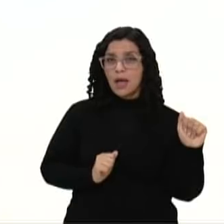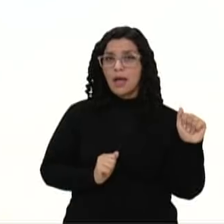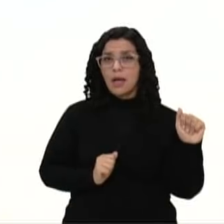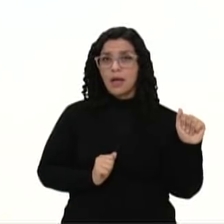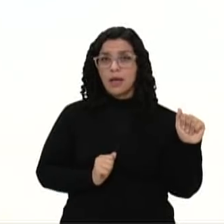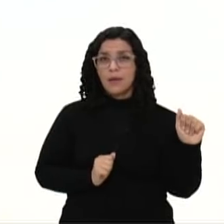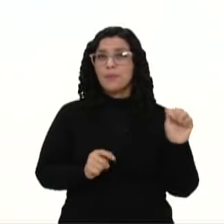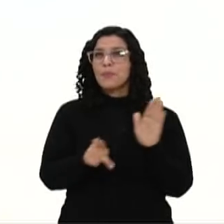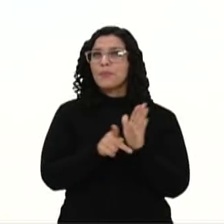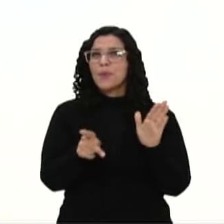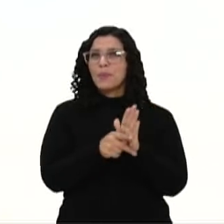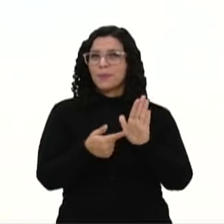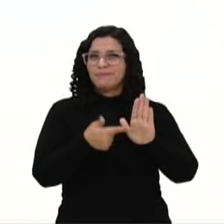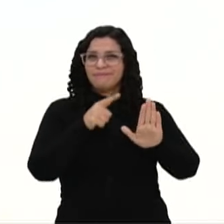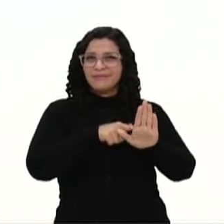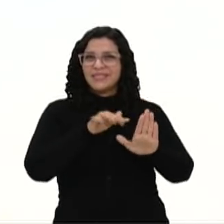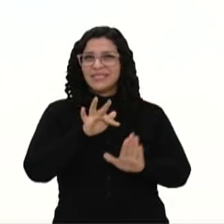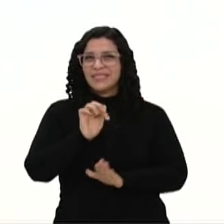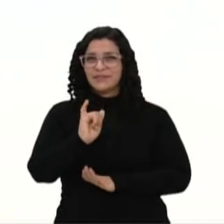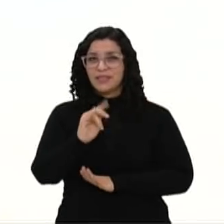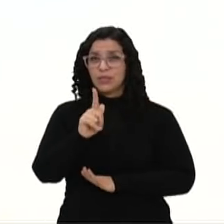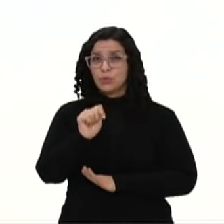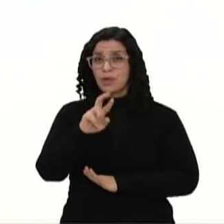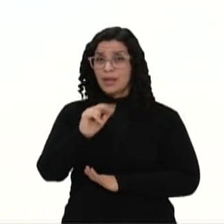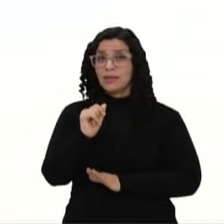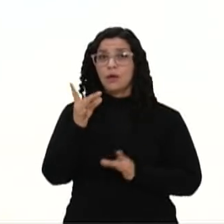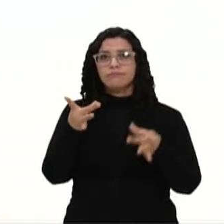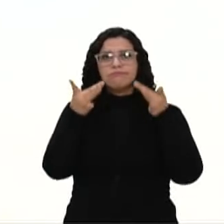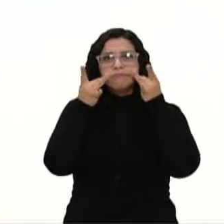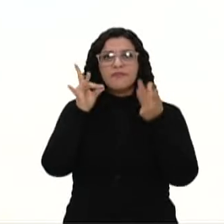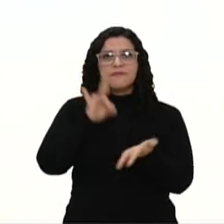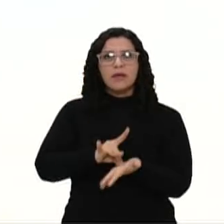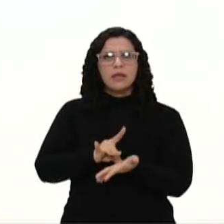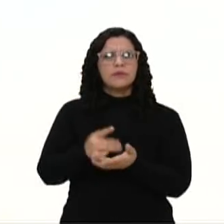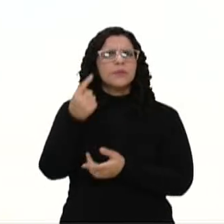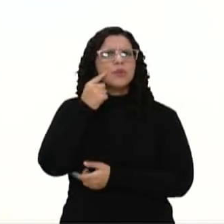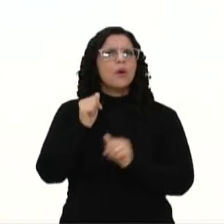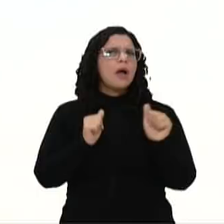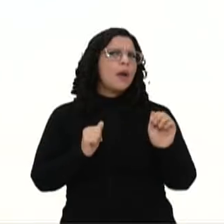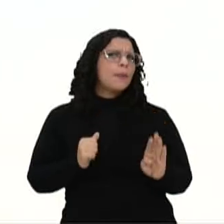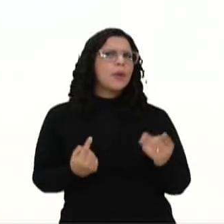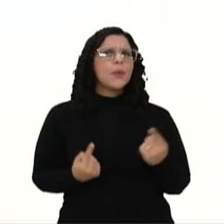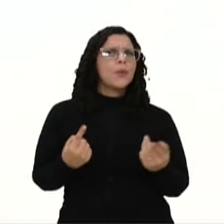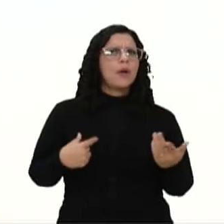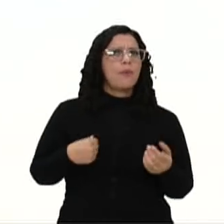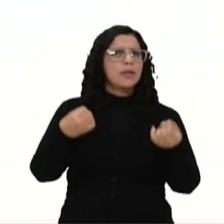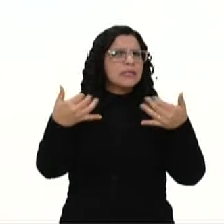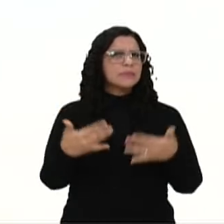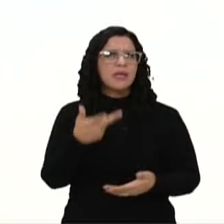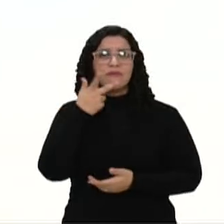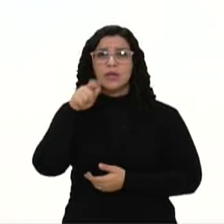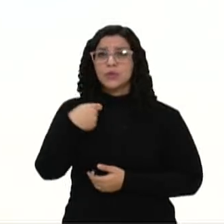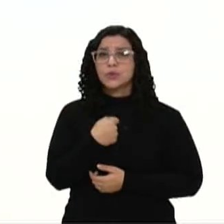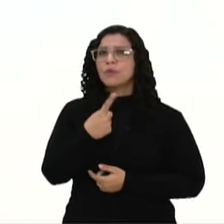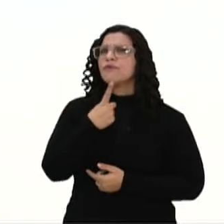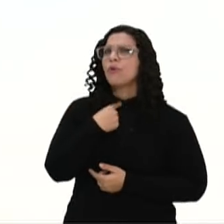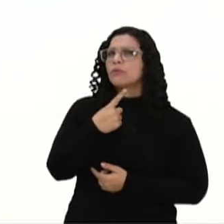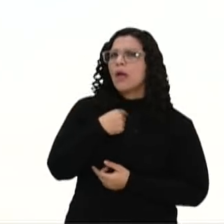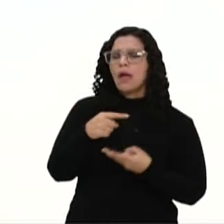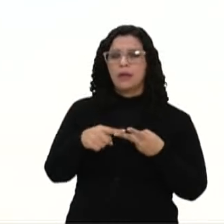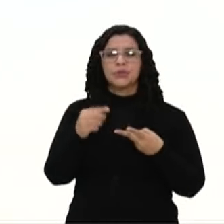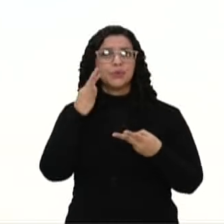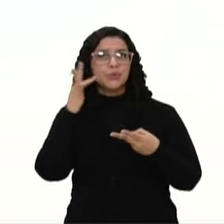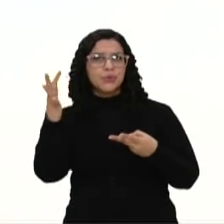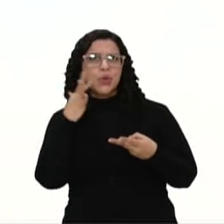linguagem figurada, letra B, linguagem literal. O que você pensou nesse trecho, quando a autora fala sobre ambições,